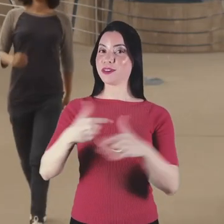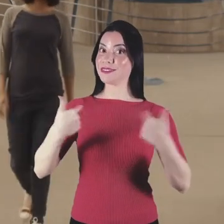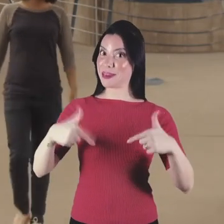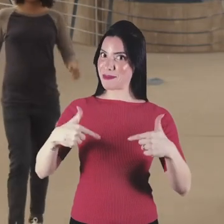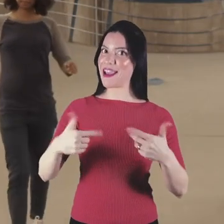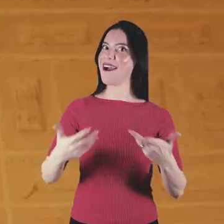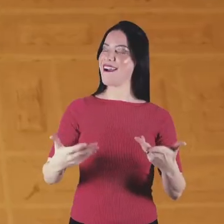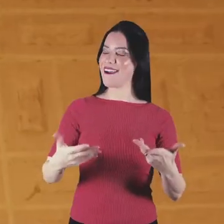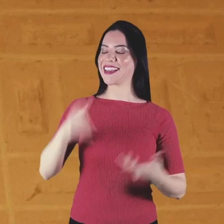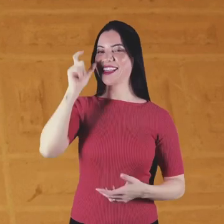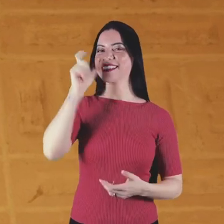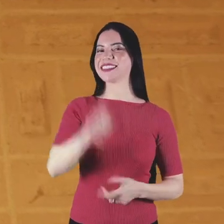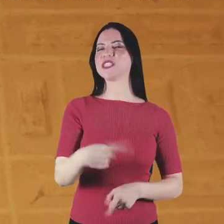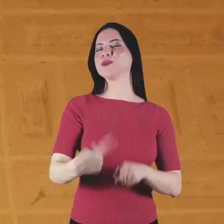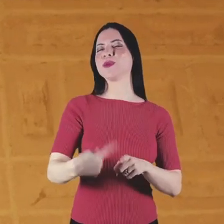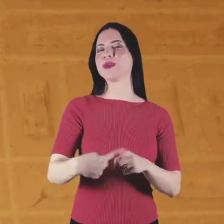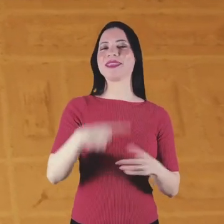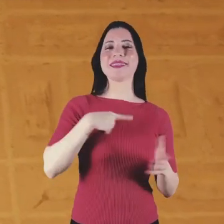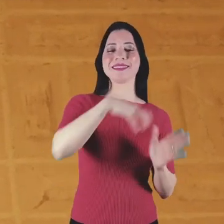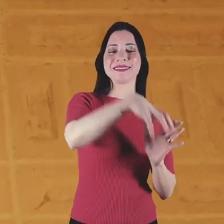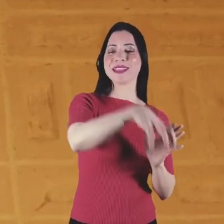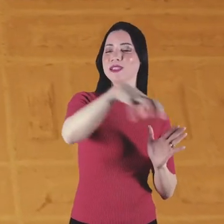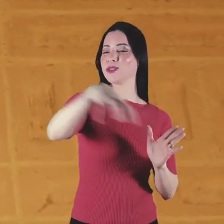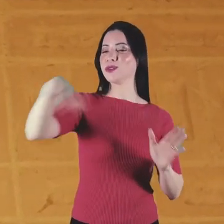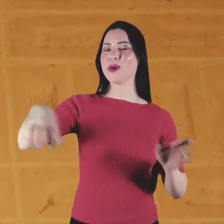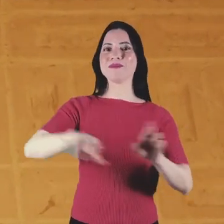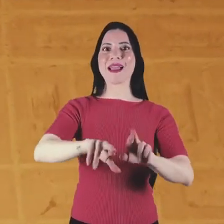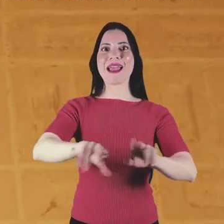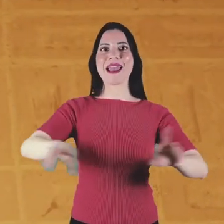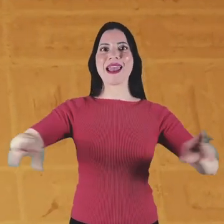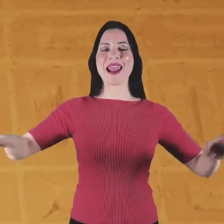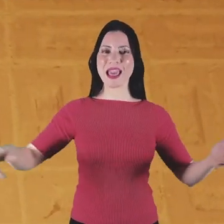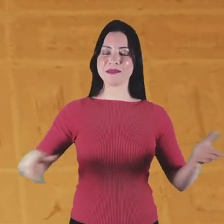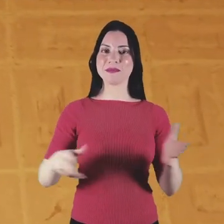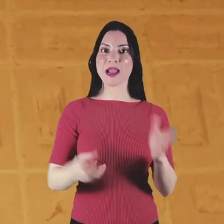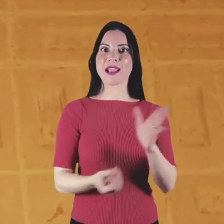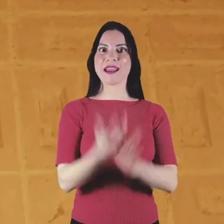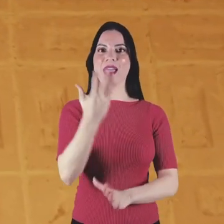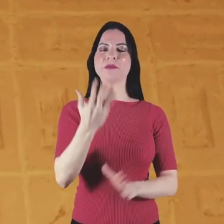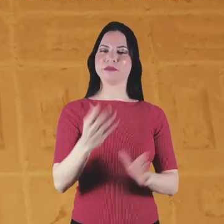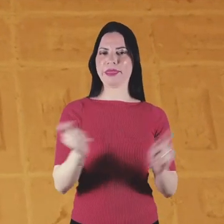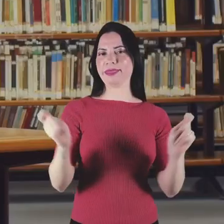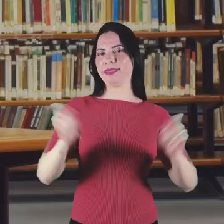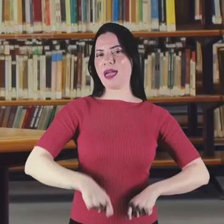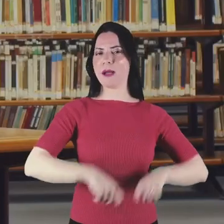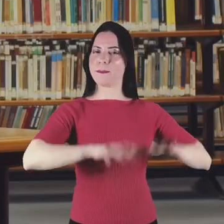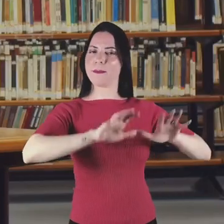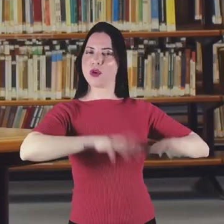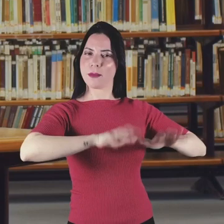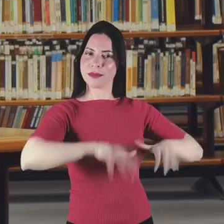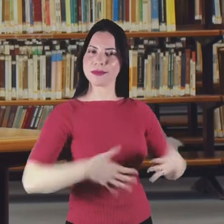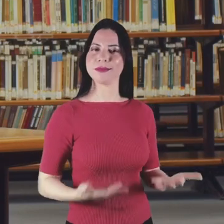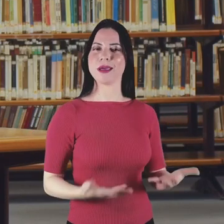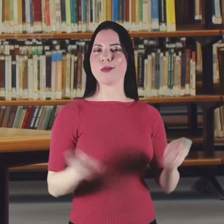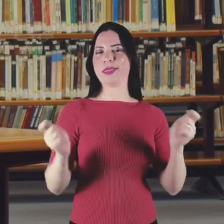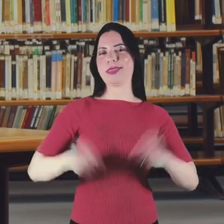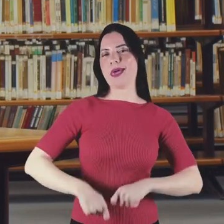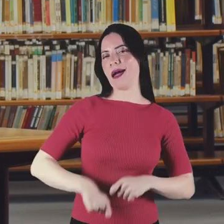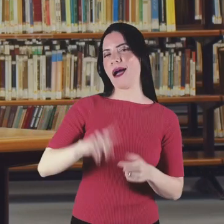Trabalhar com jogos é um negócio super interessante, porque ele tem vários setores dentro do desenvolvimento, então você consegue trabalhar